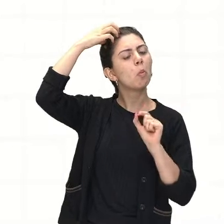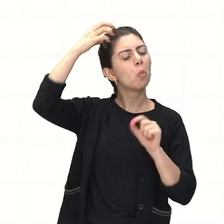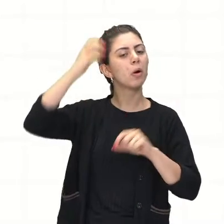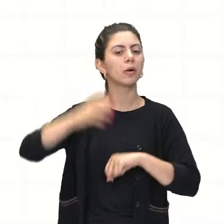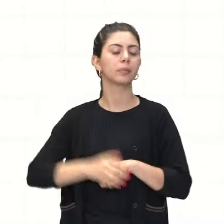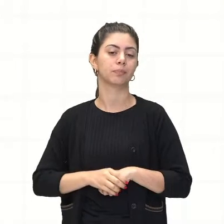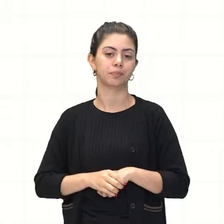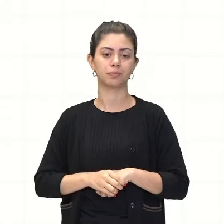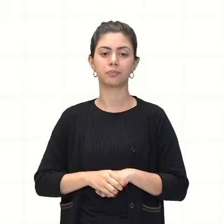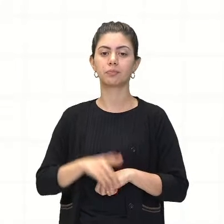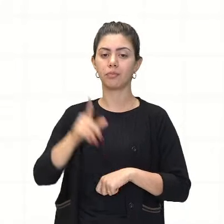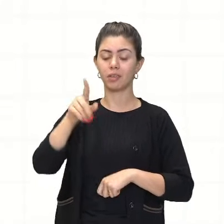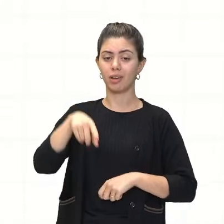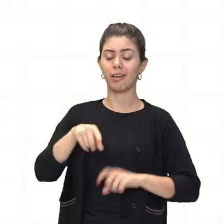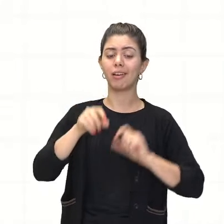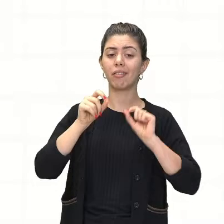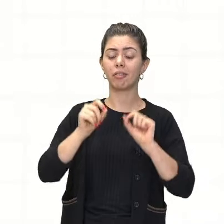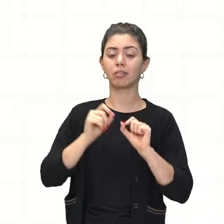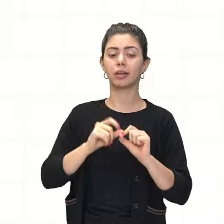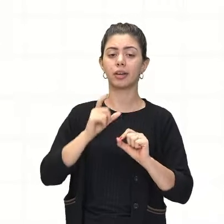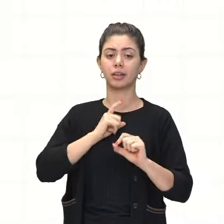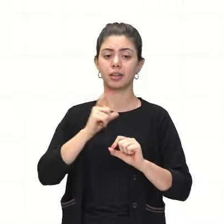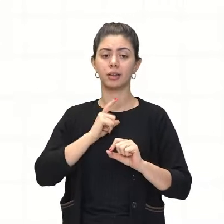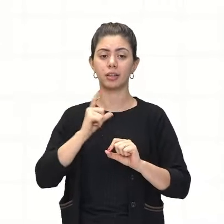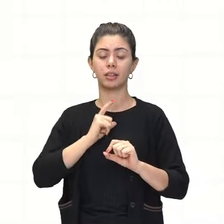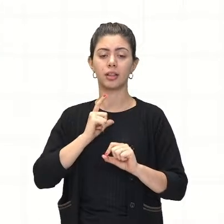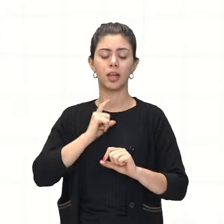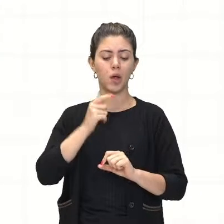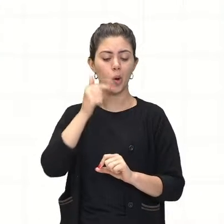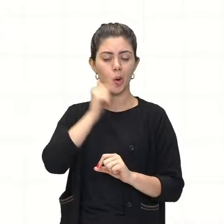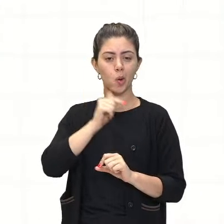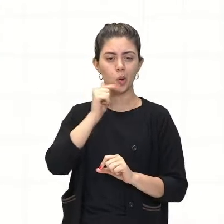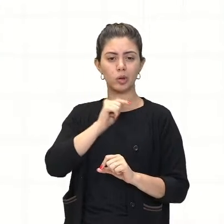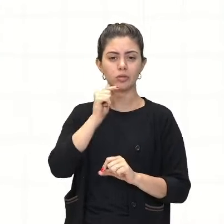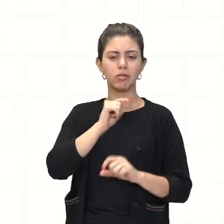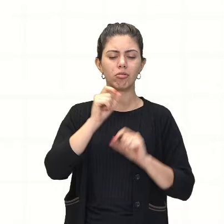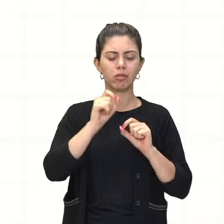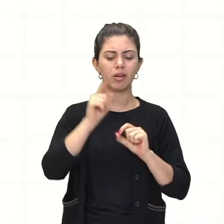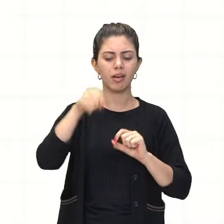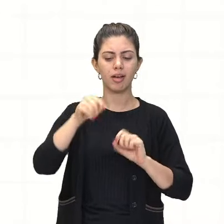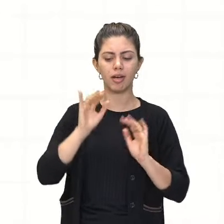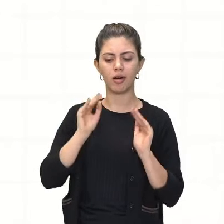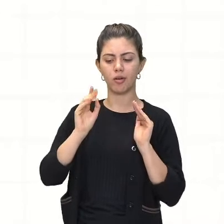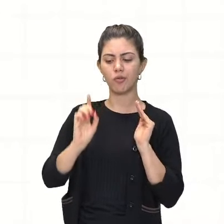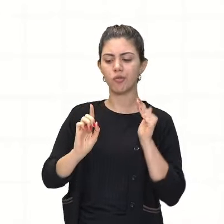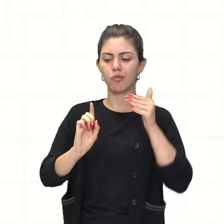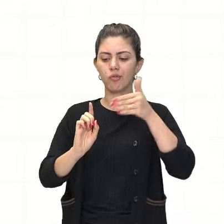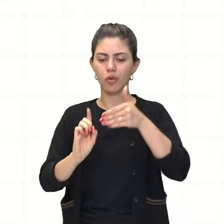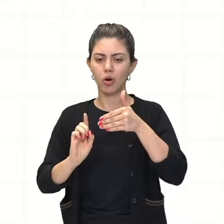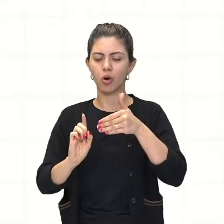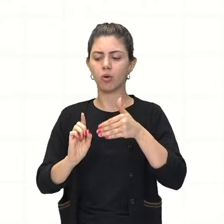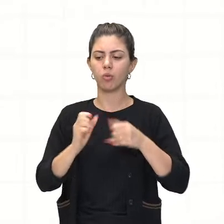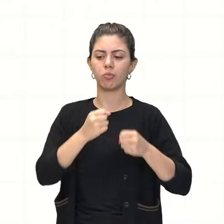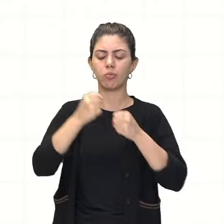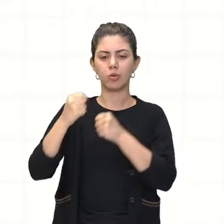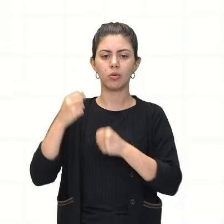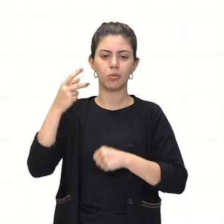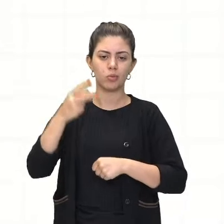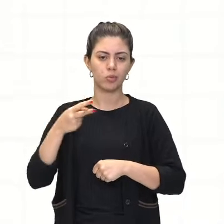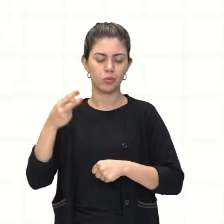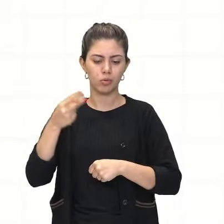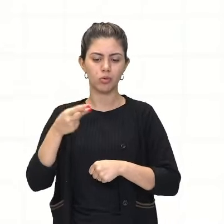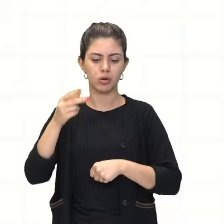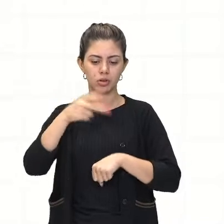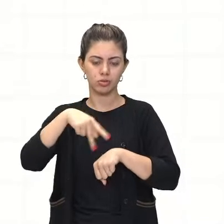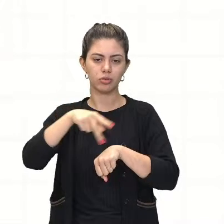monarquias nacionais são aquelas monarquias que conseguiram centralizar o poder político administrativo em torno